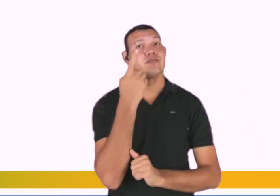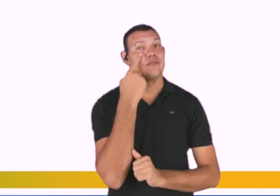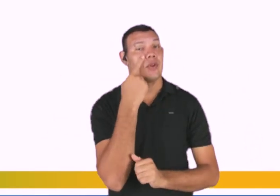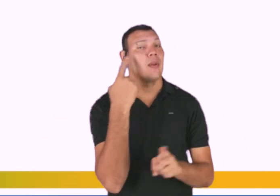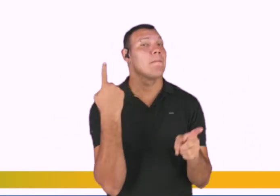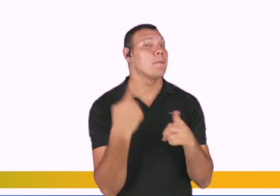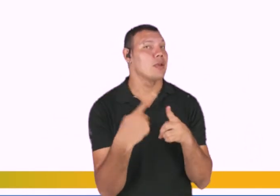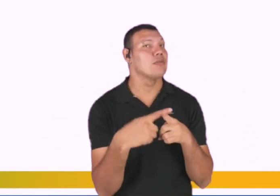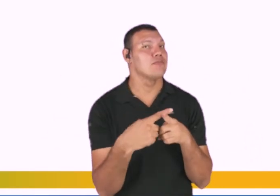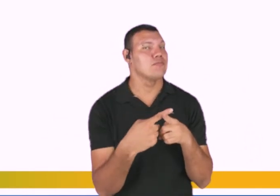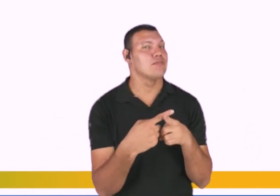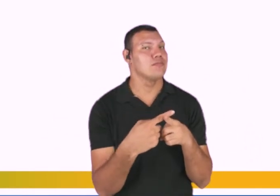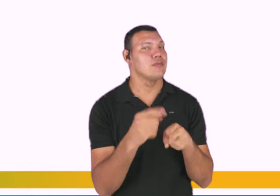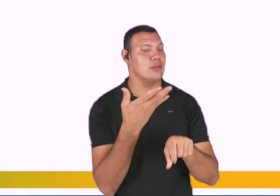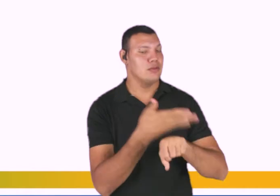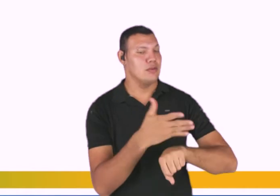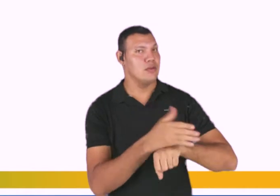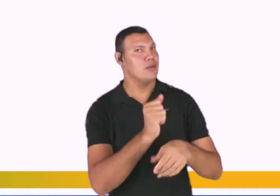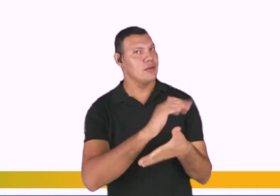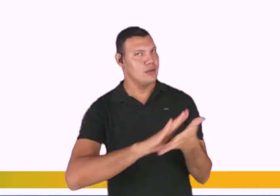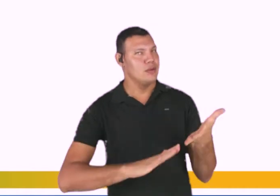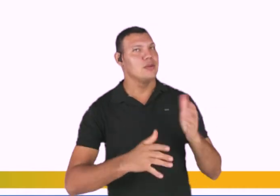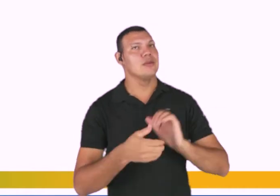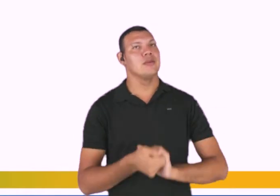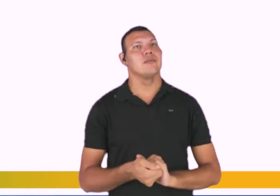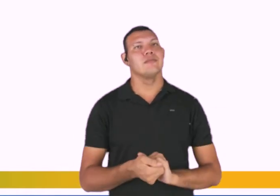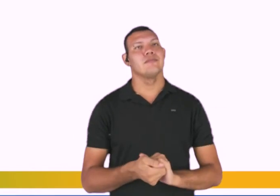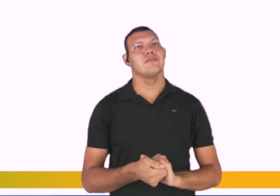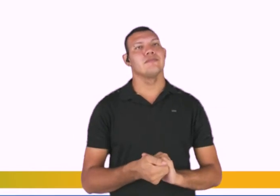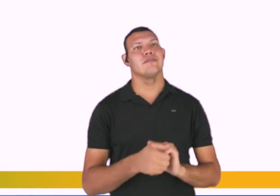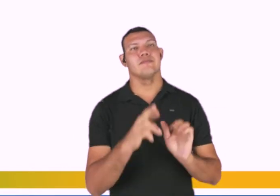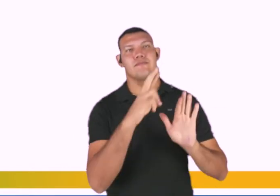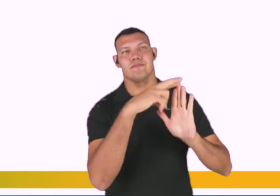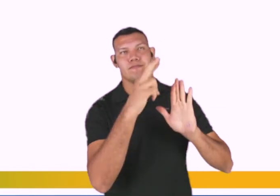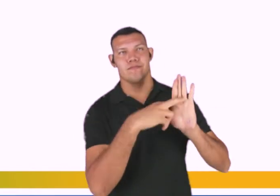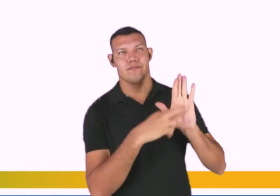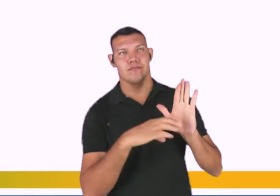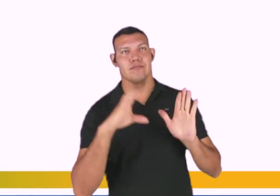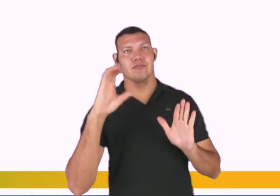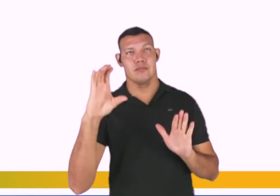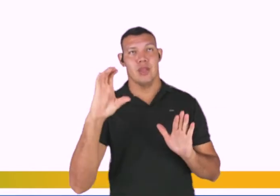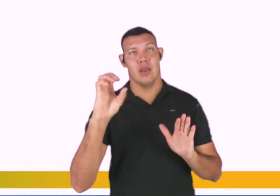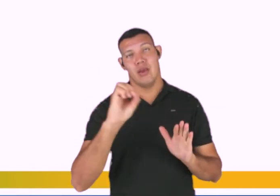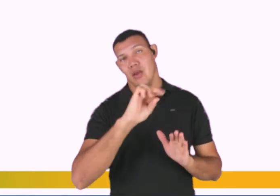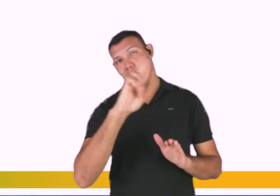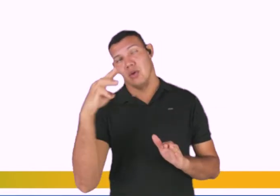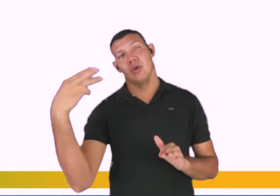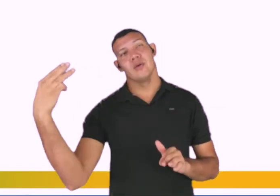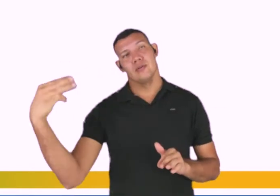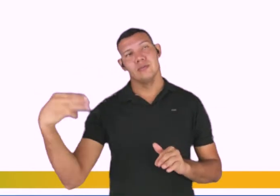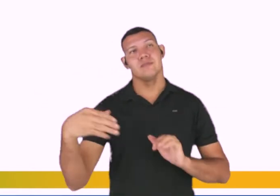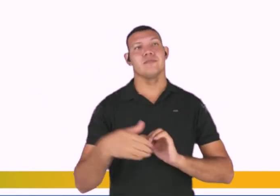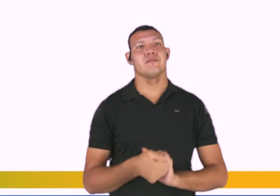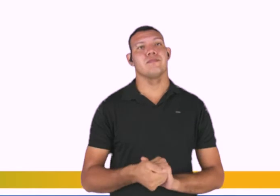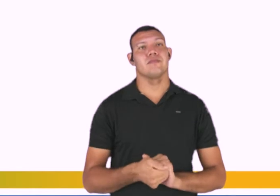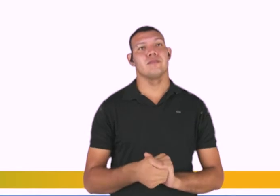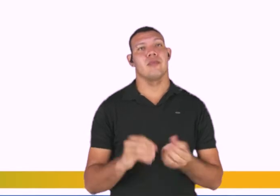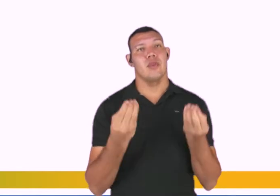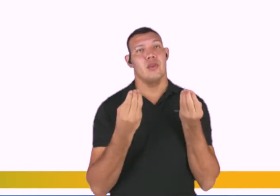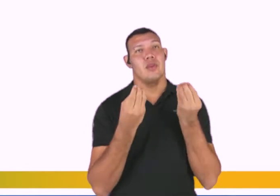quê dentro do exercício. Vamos à terceira propriedade, de hoje.